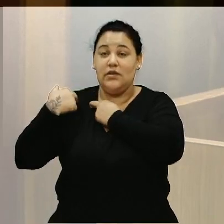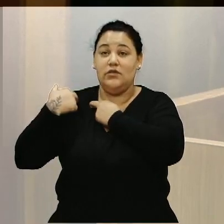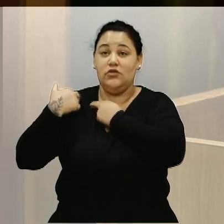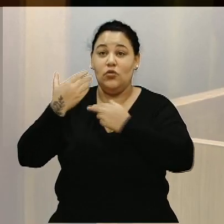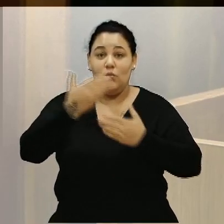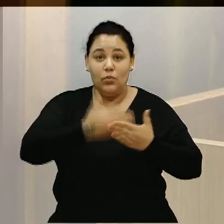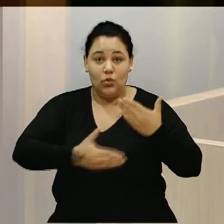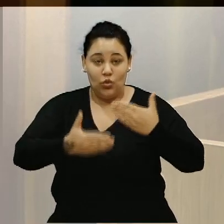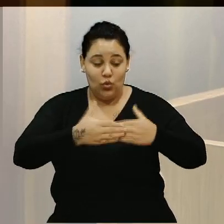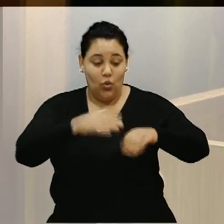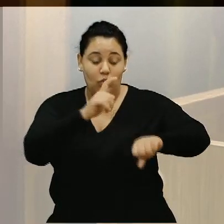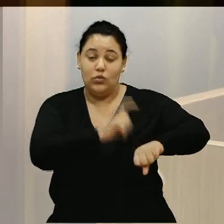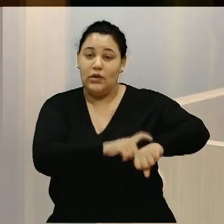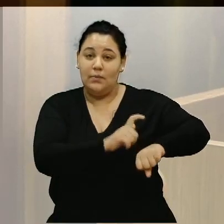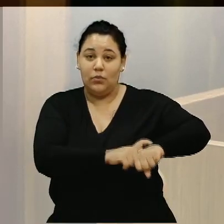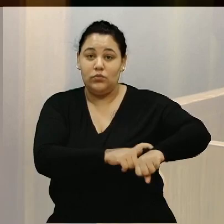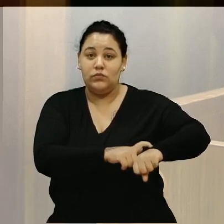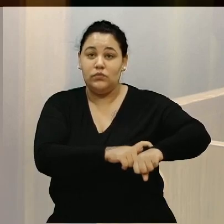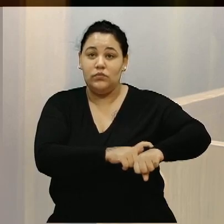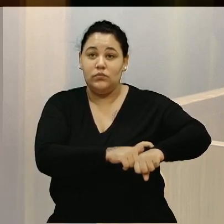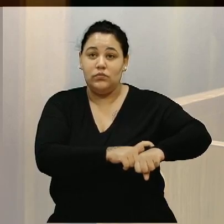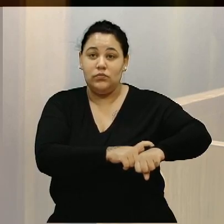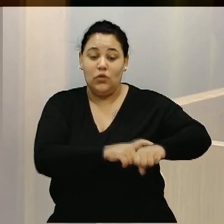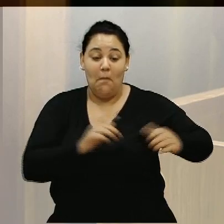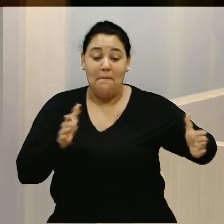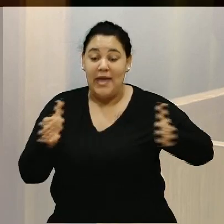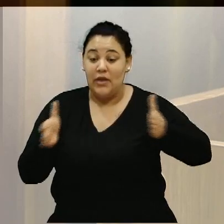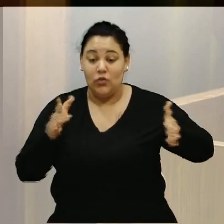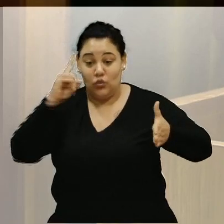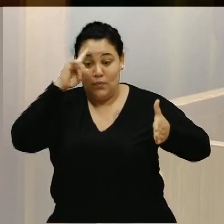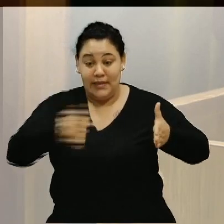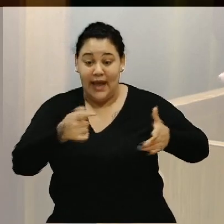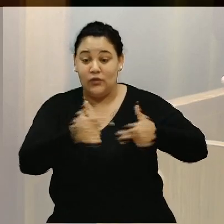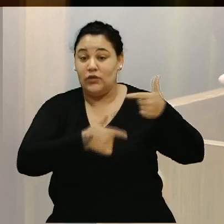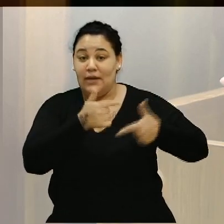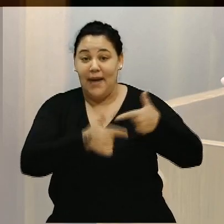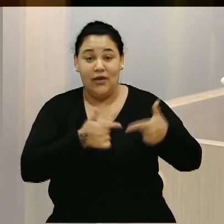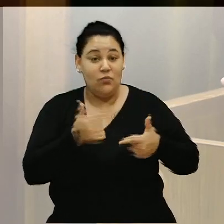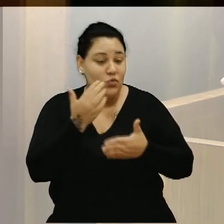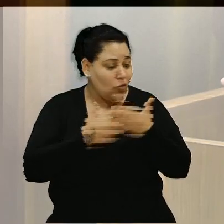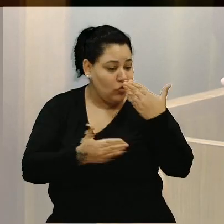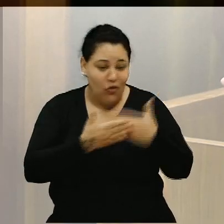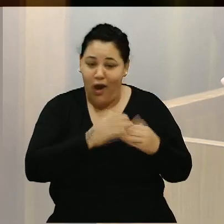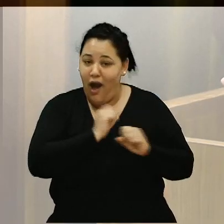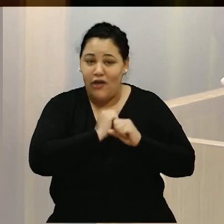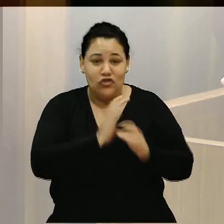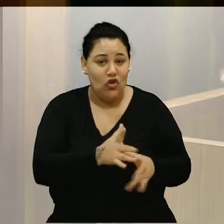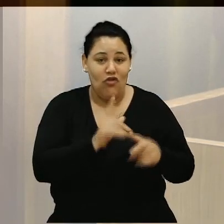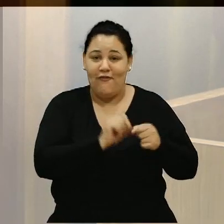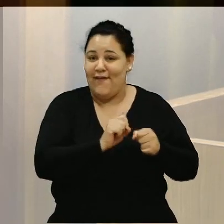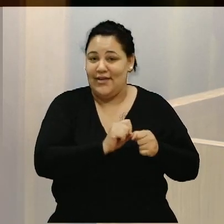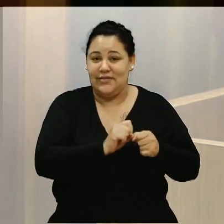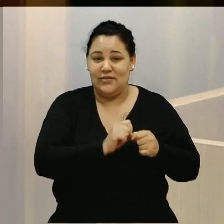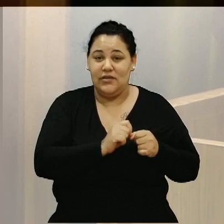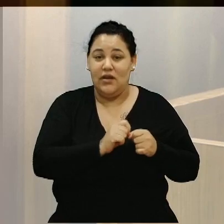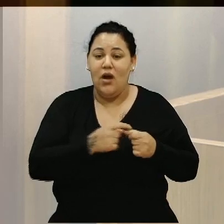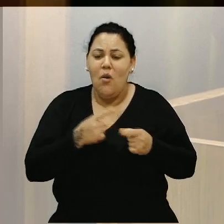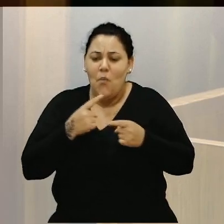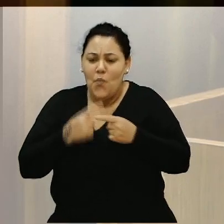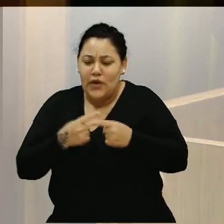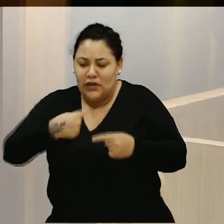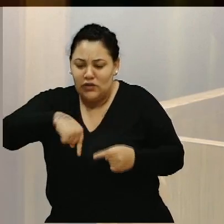todo o tempo do seu mandato, por todas as suas ações. Nós estamos num